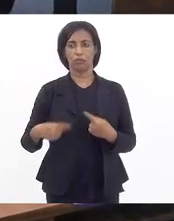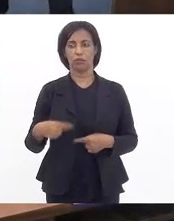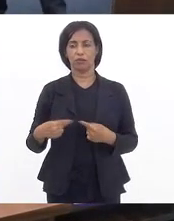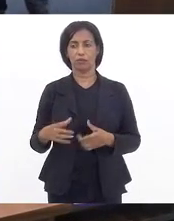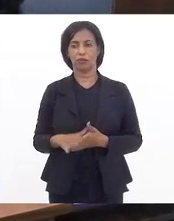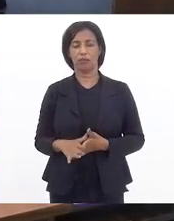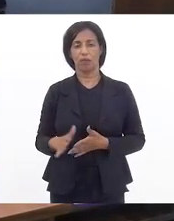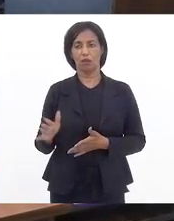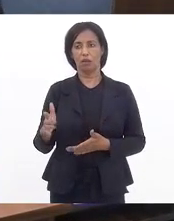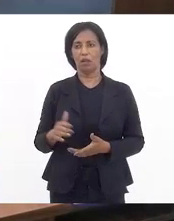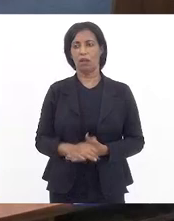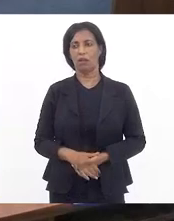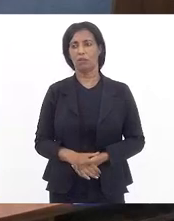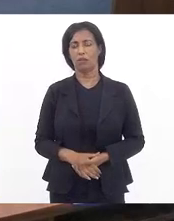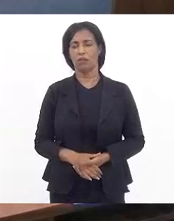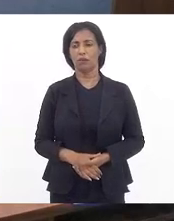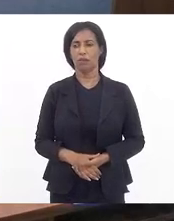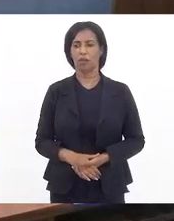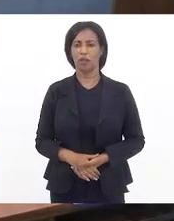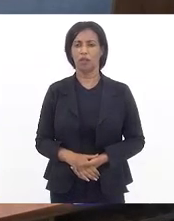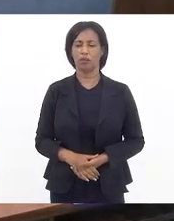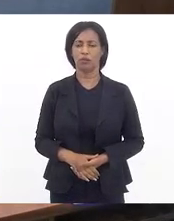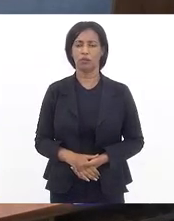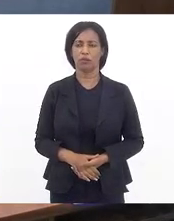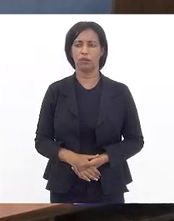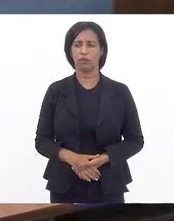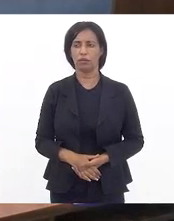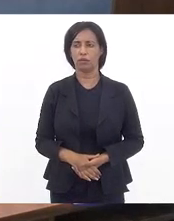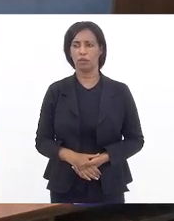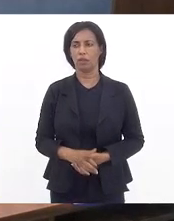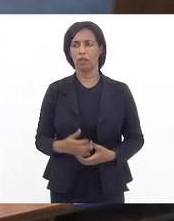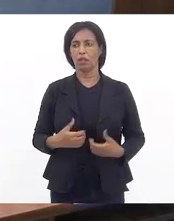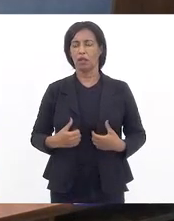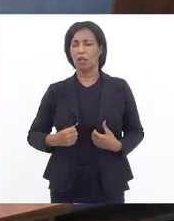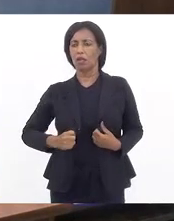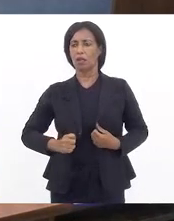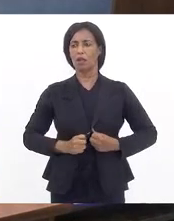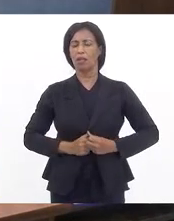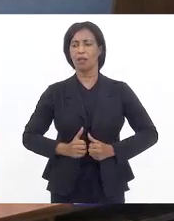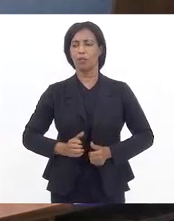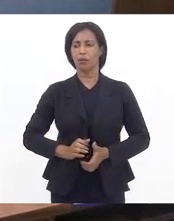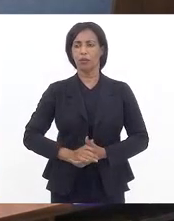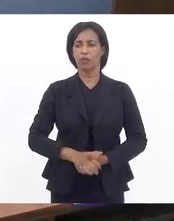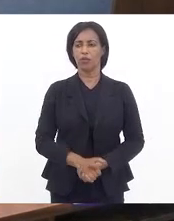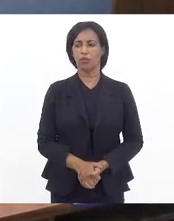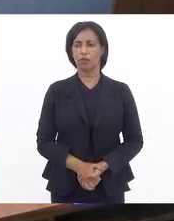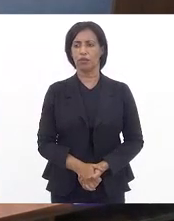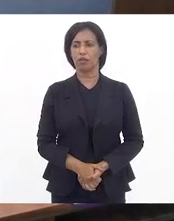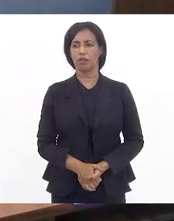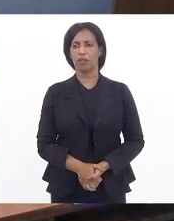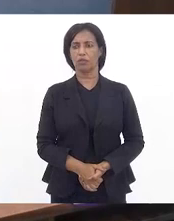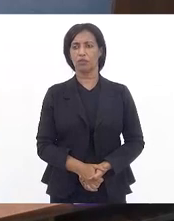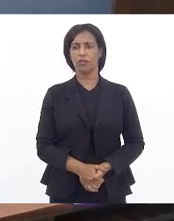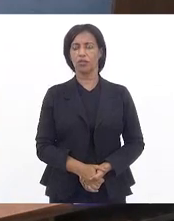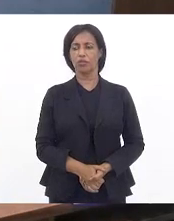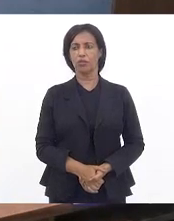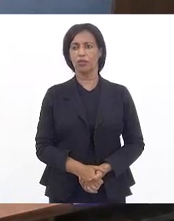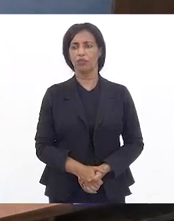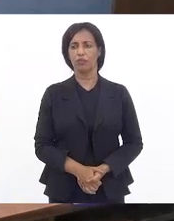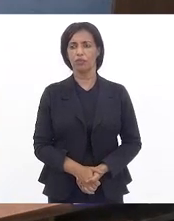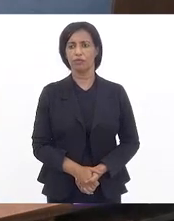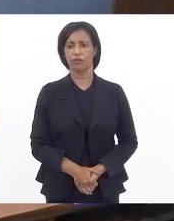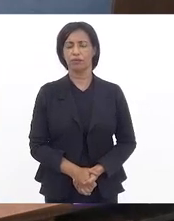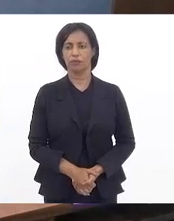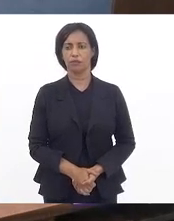discussão não havendo que para discutir o Deputado waldeck Carneiro pois não Deputado Rodrigo Amorim a